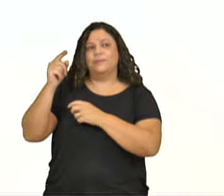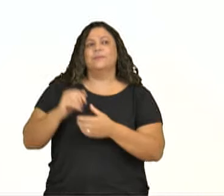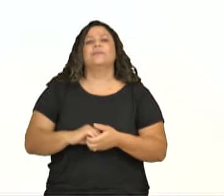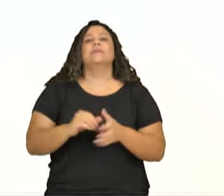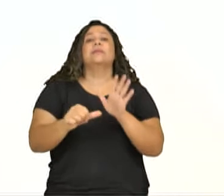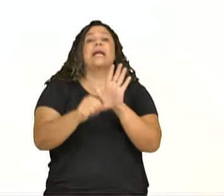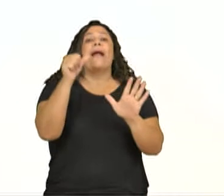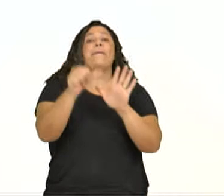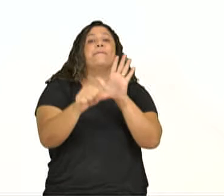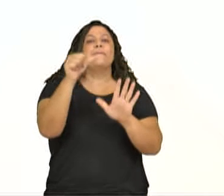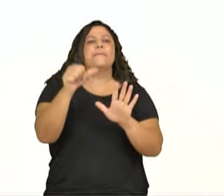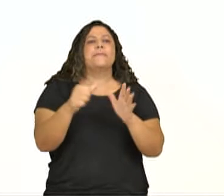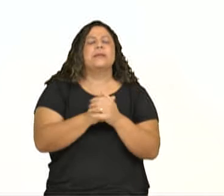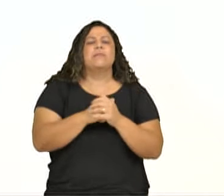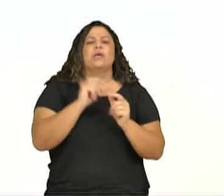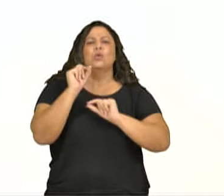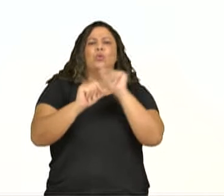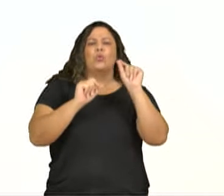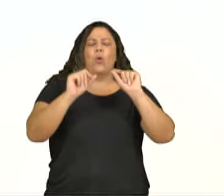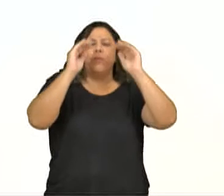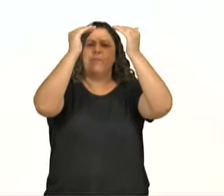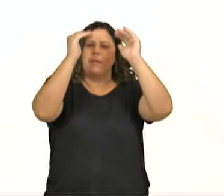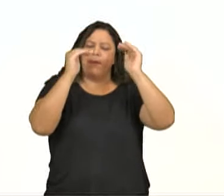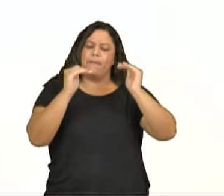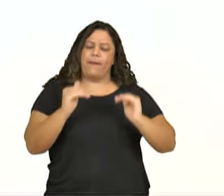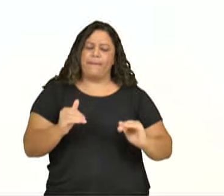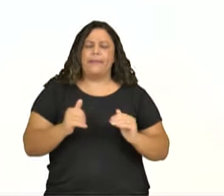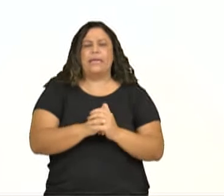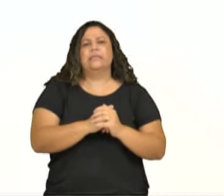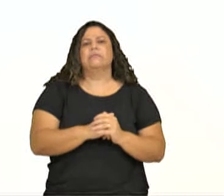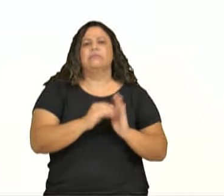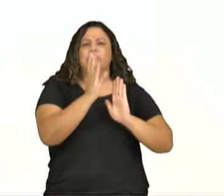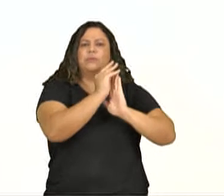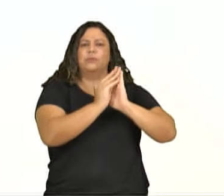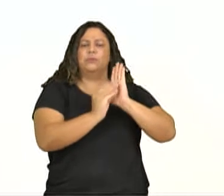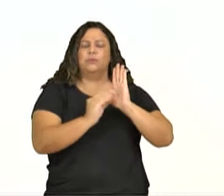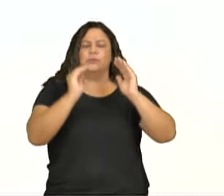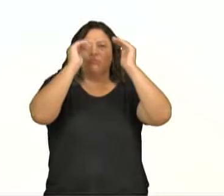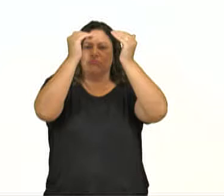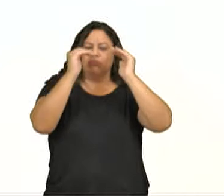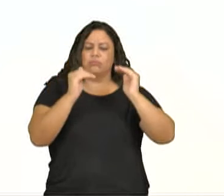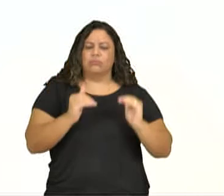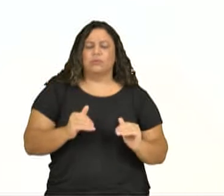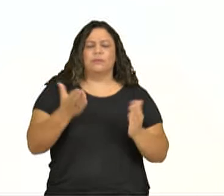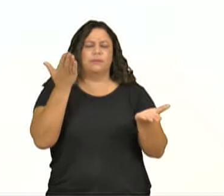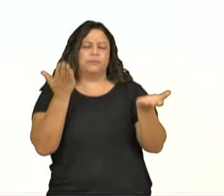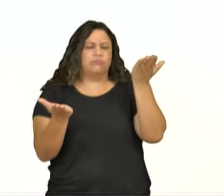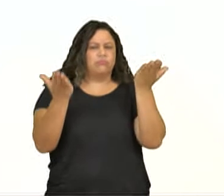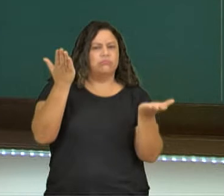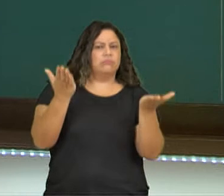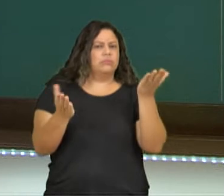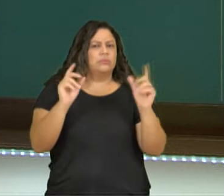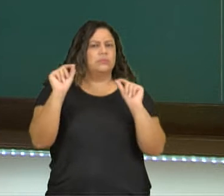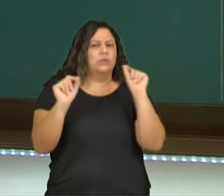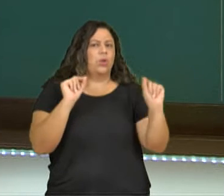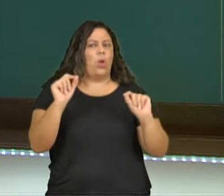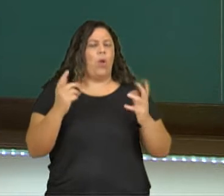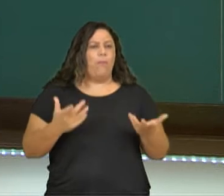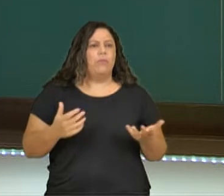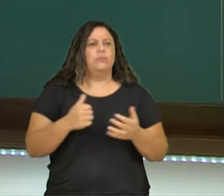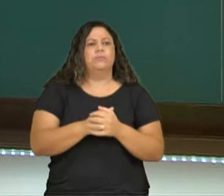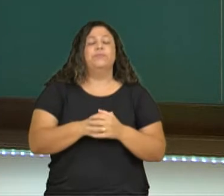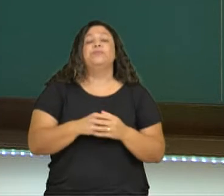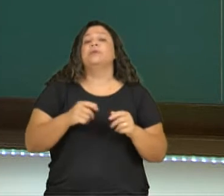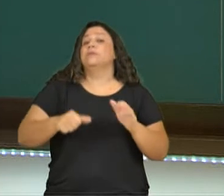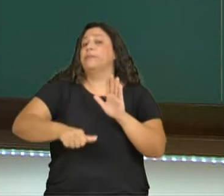ponto que a gente viu, a equação balanceada. Se você não fizer o balanceamento da equação, você não